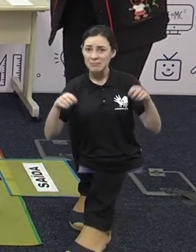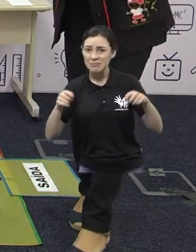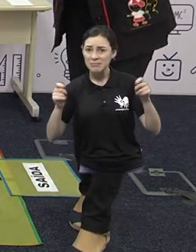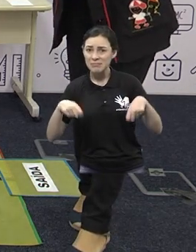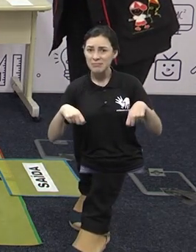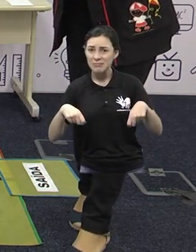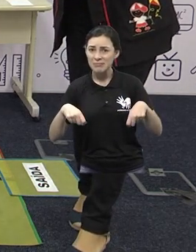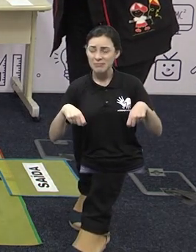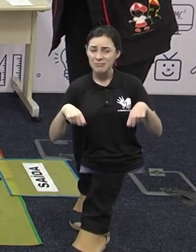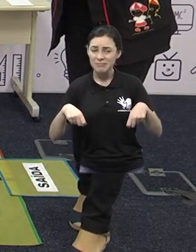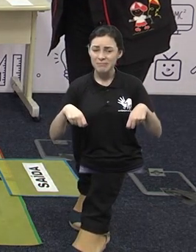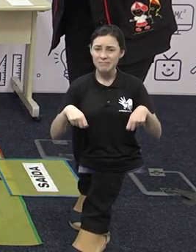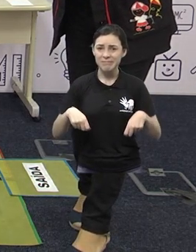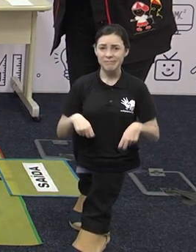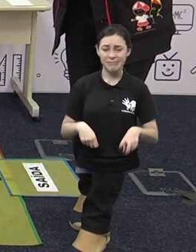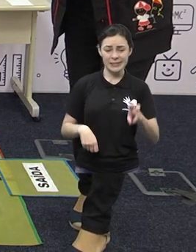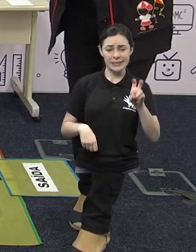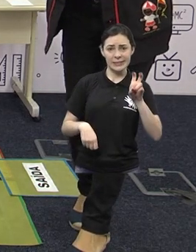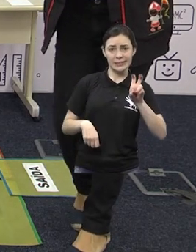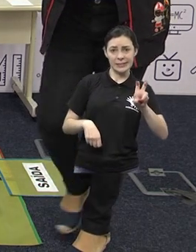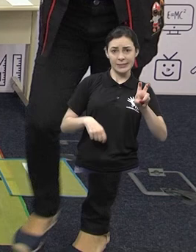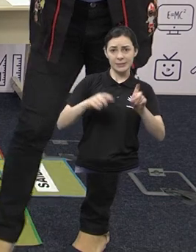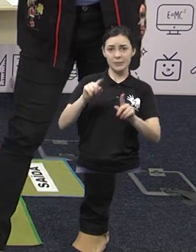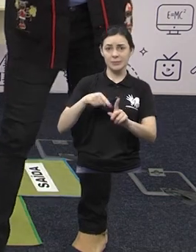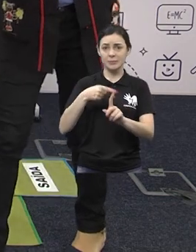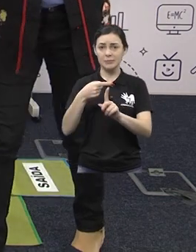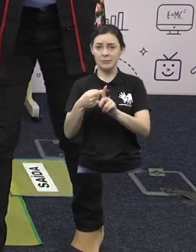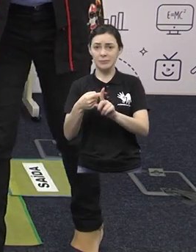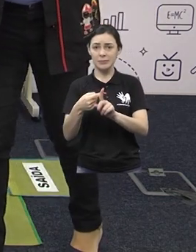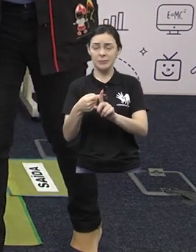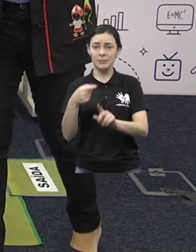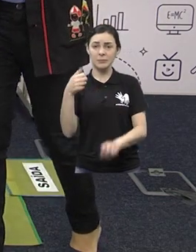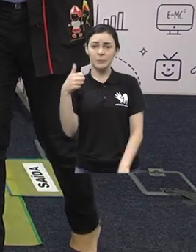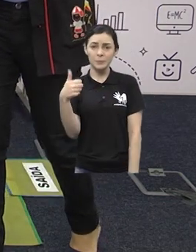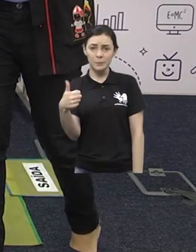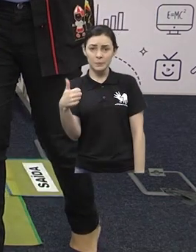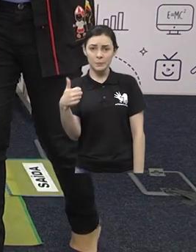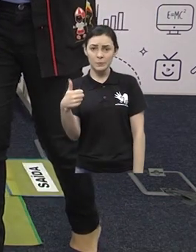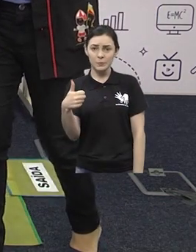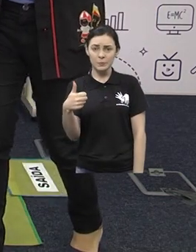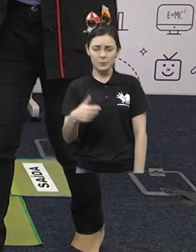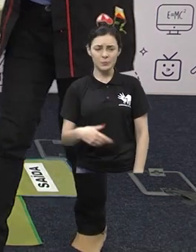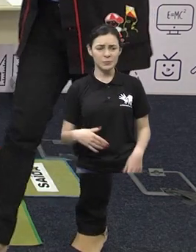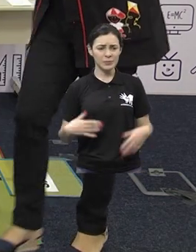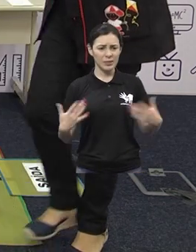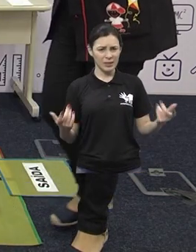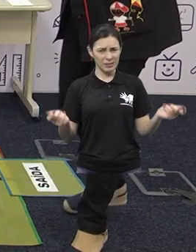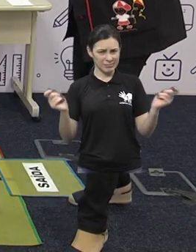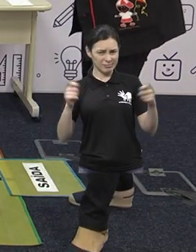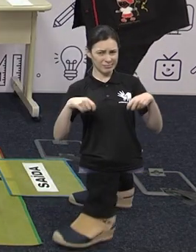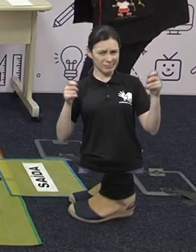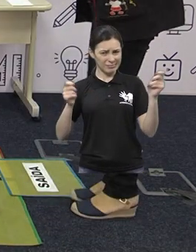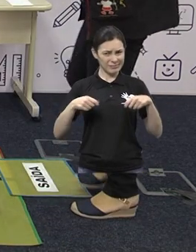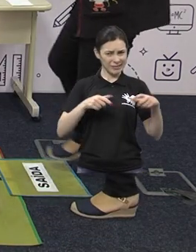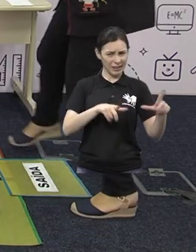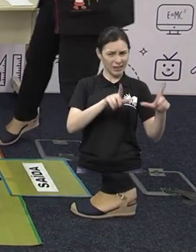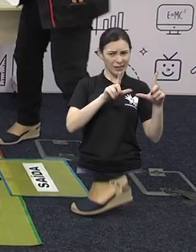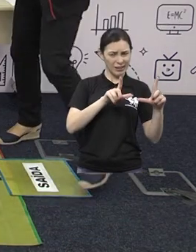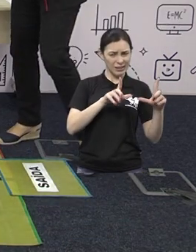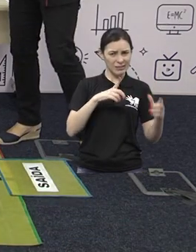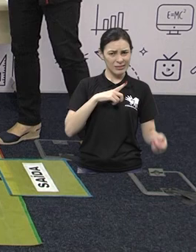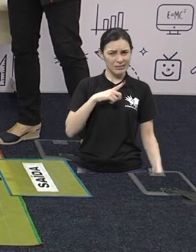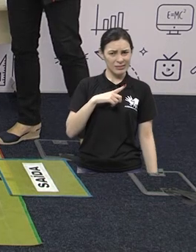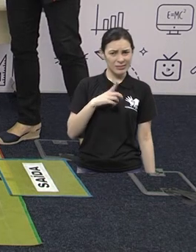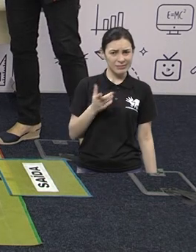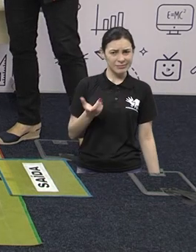será que eu vou conseguir, professora Lu? Não. 5 mais 1. Nós temos essa possibilidade aqui